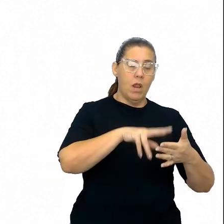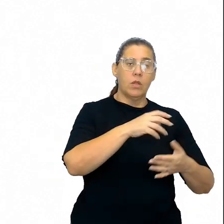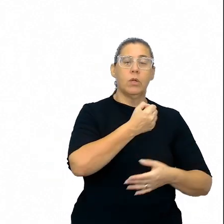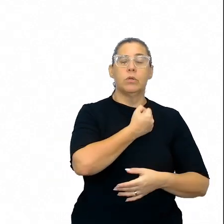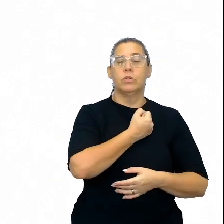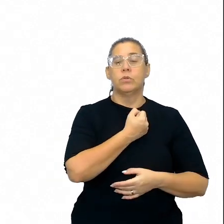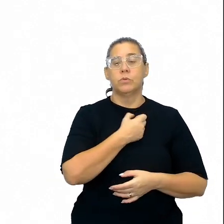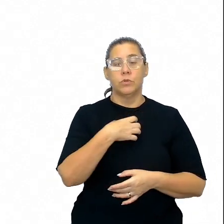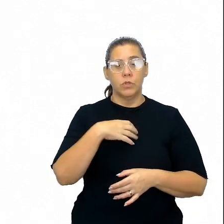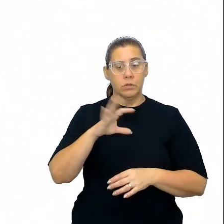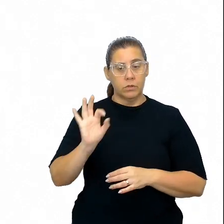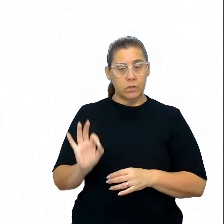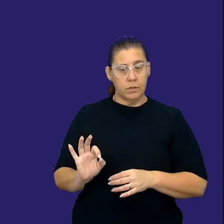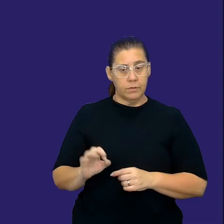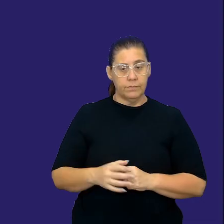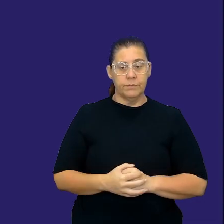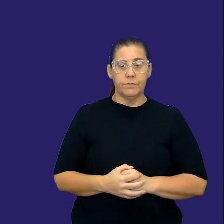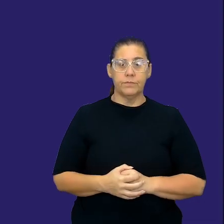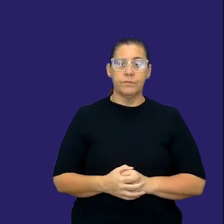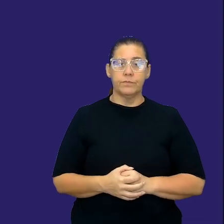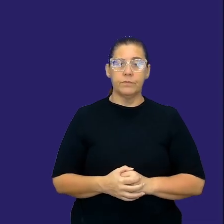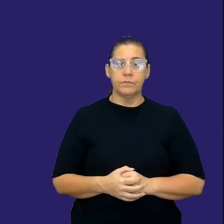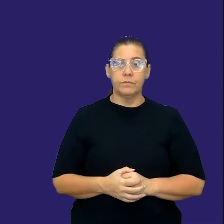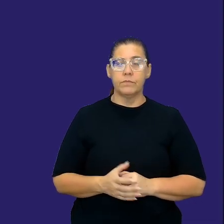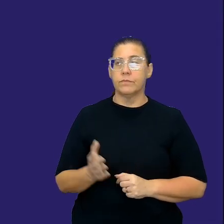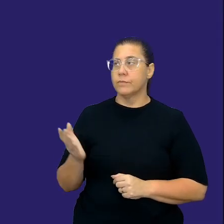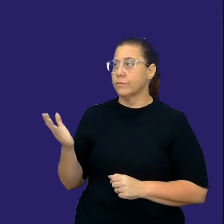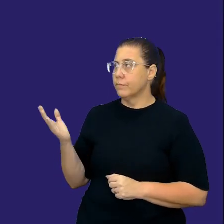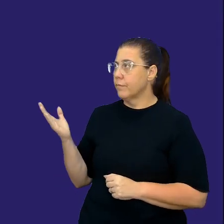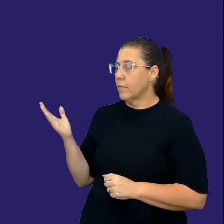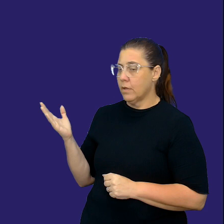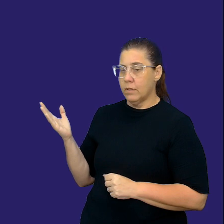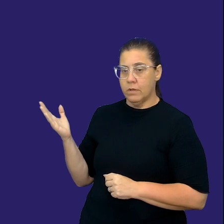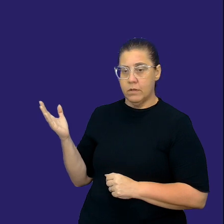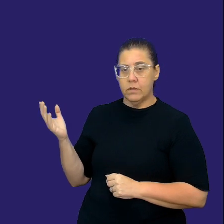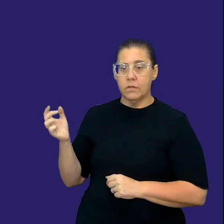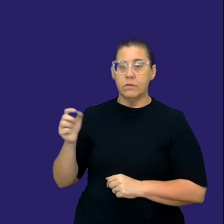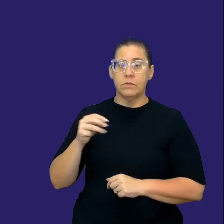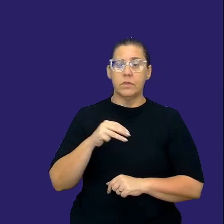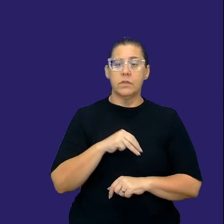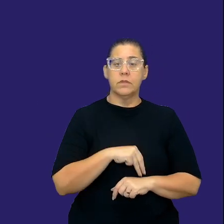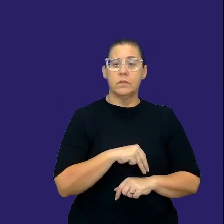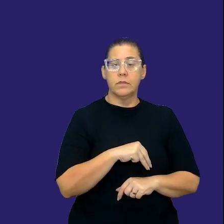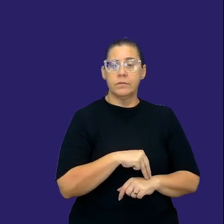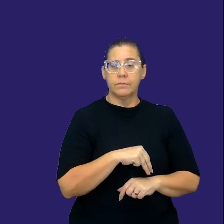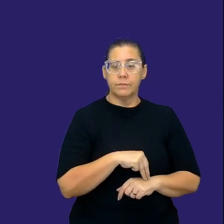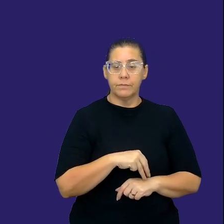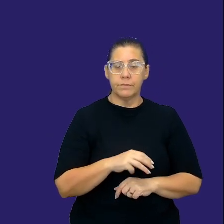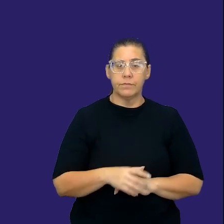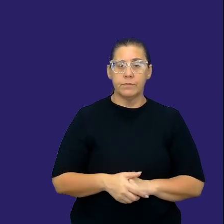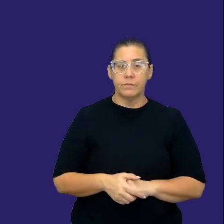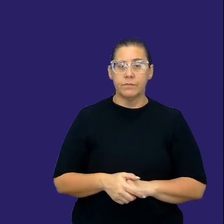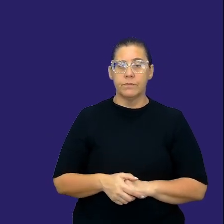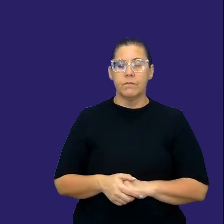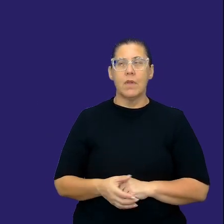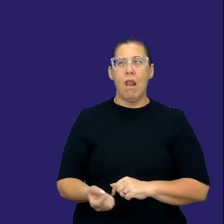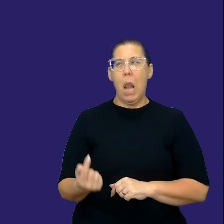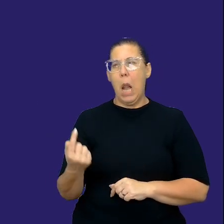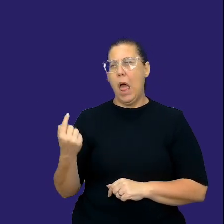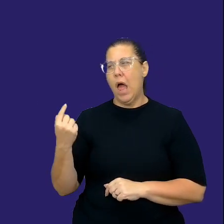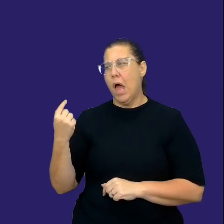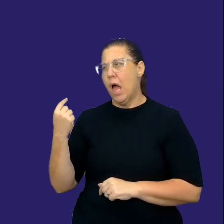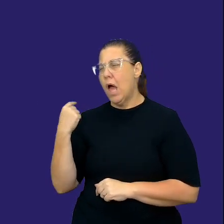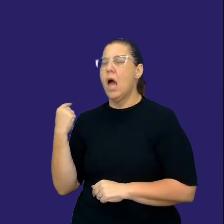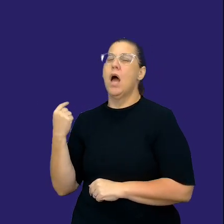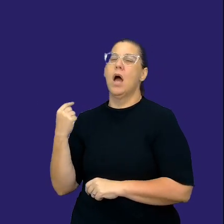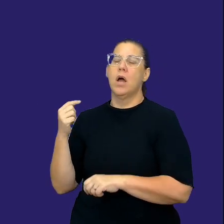na forma correta. Bom, aí para a gente poder continuar essa conversa sobre os números racionais, que lá nós conversamos